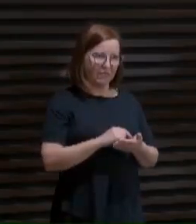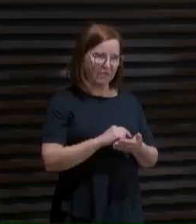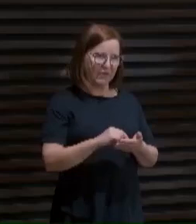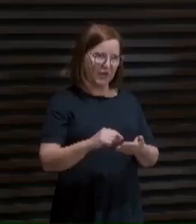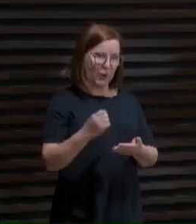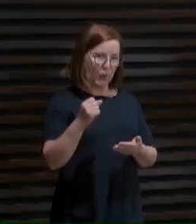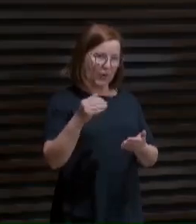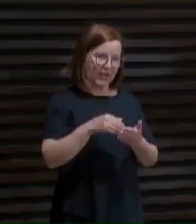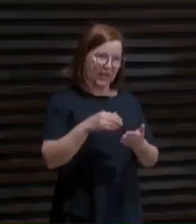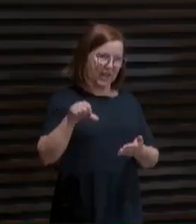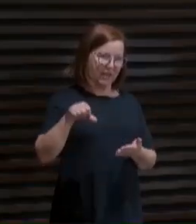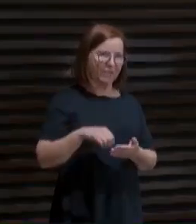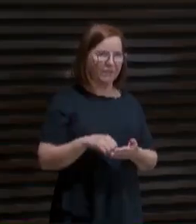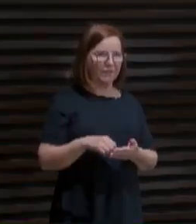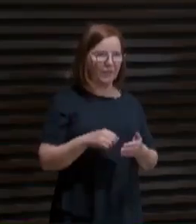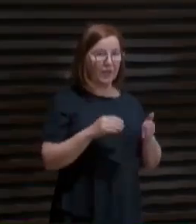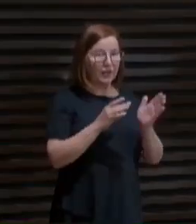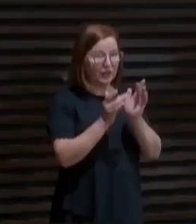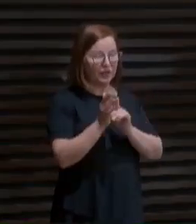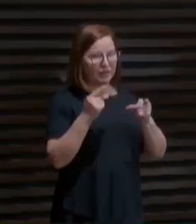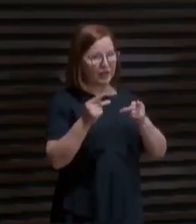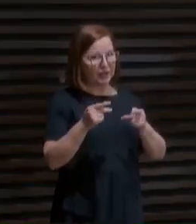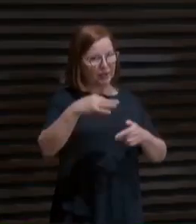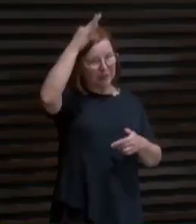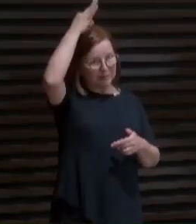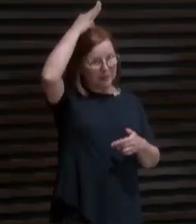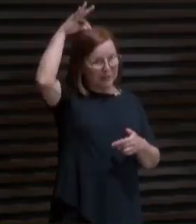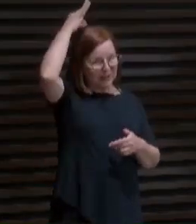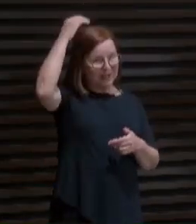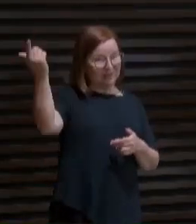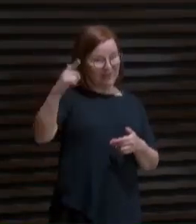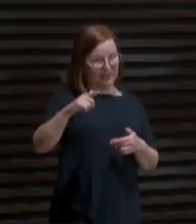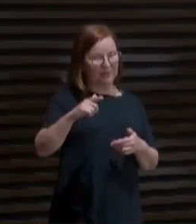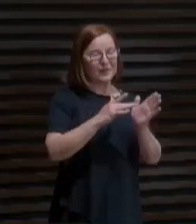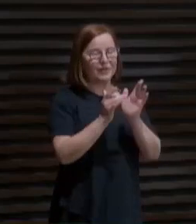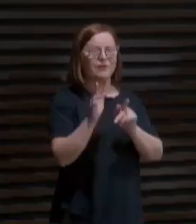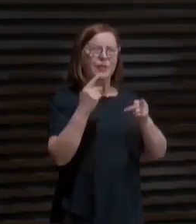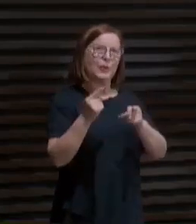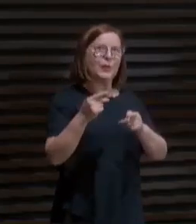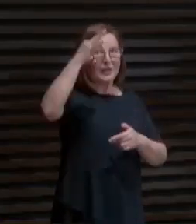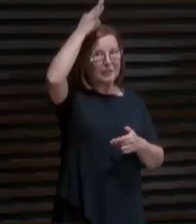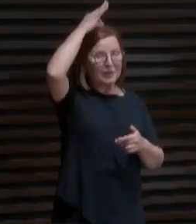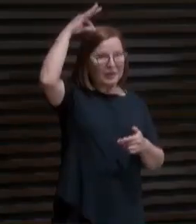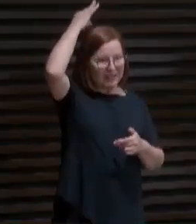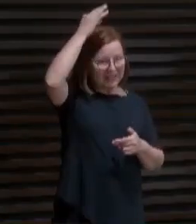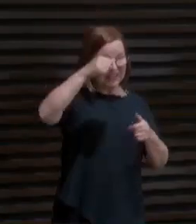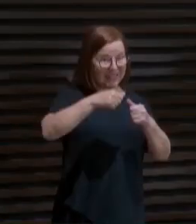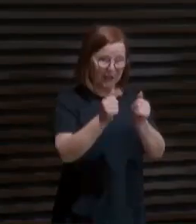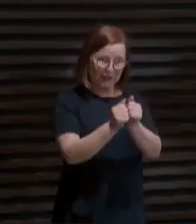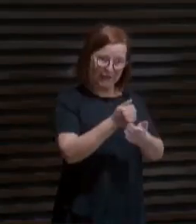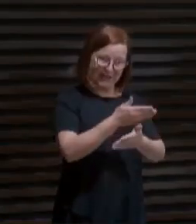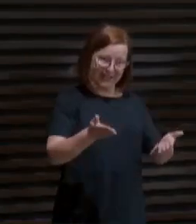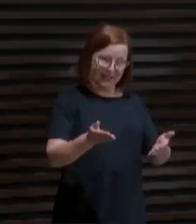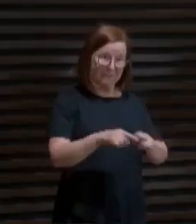estava dizendo que o Espírito Santo viria, ele disse: olha, o Espírito Santo, ele está convosco, mas ele virá